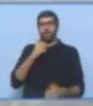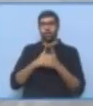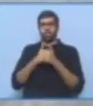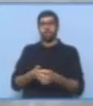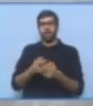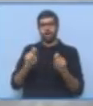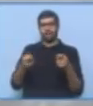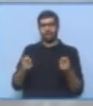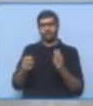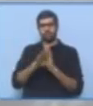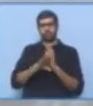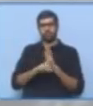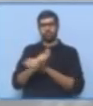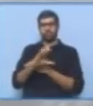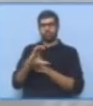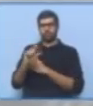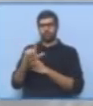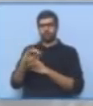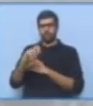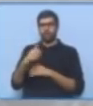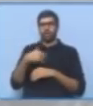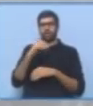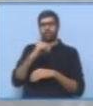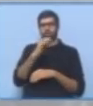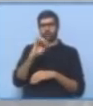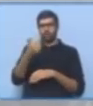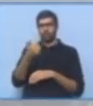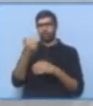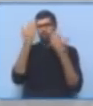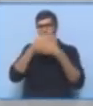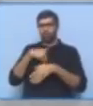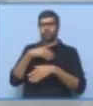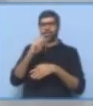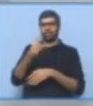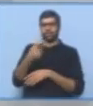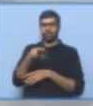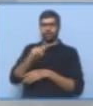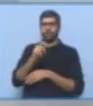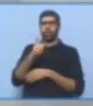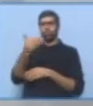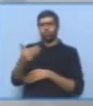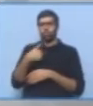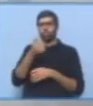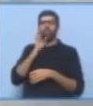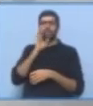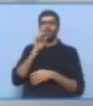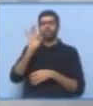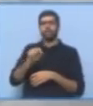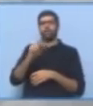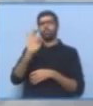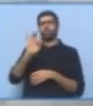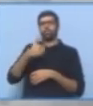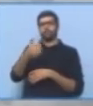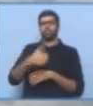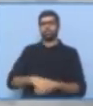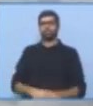edição rádio do programa Eclésia pelas 22h45 na Antena 1. Tenha então uma muito boa tarde, tenha também um bom fim de semana.